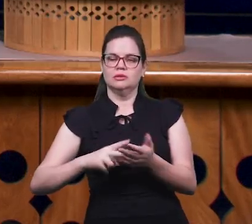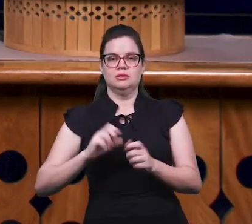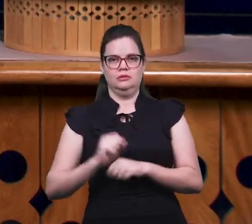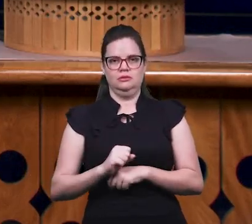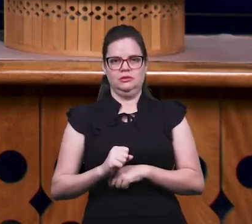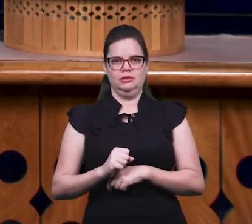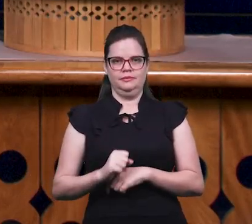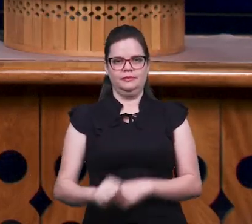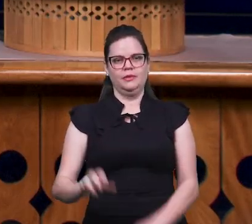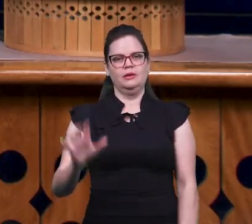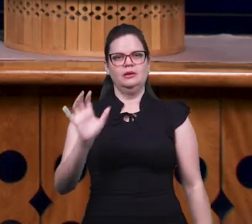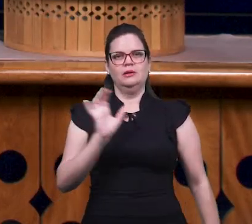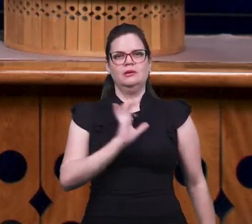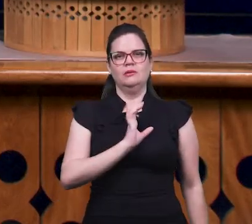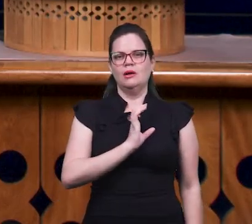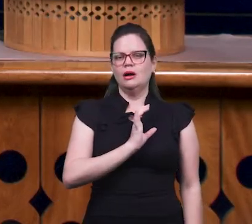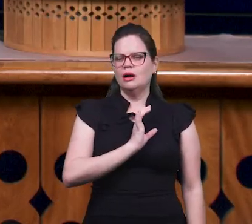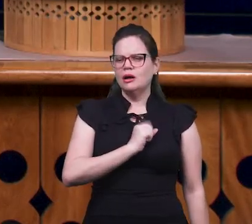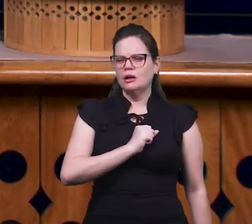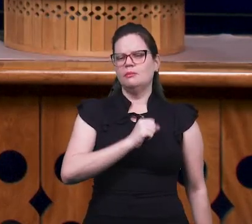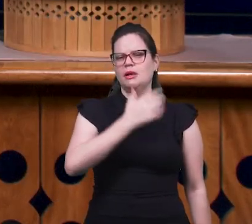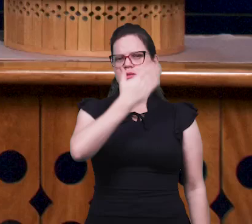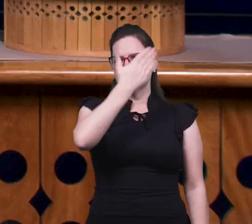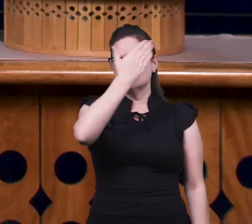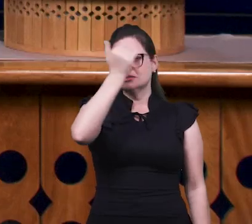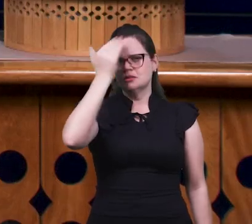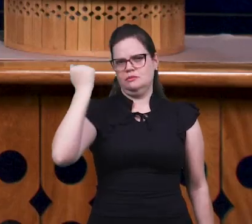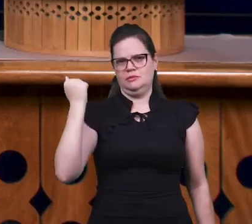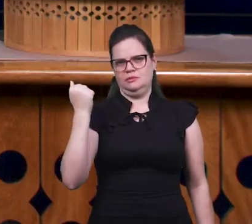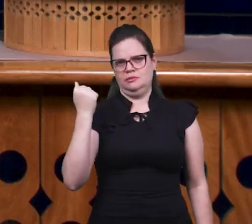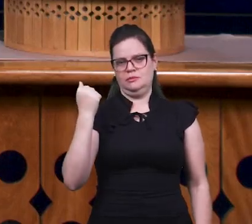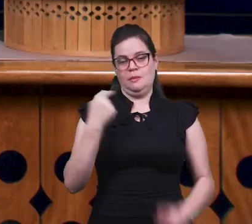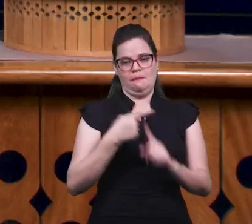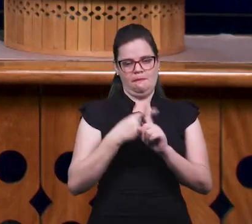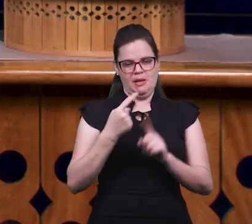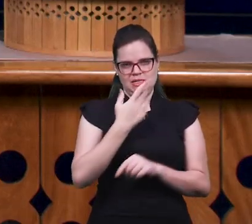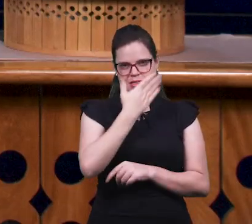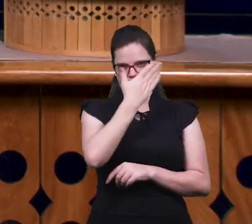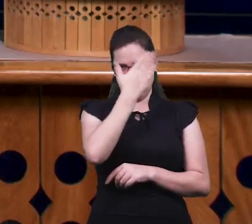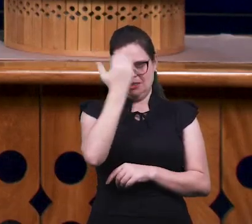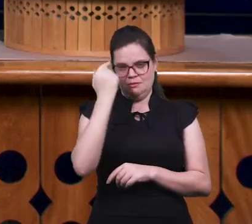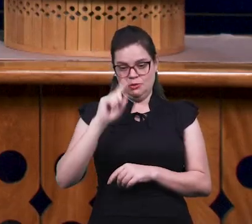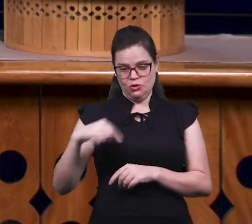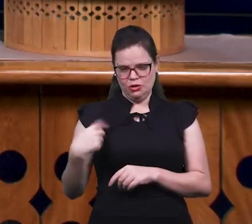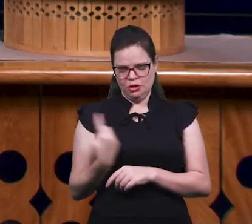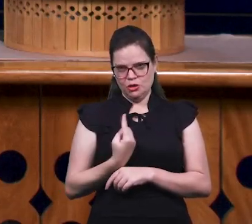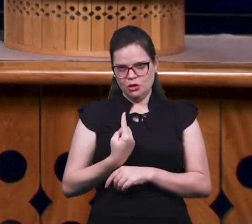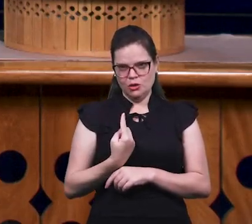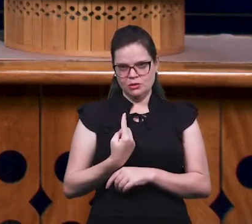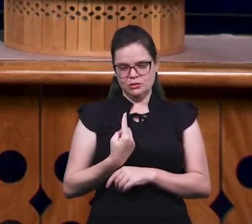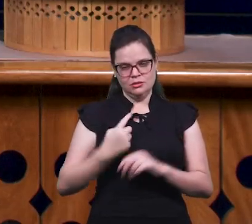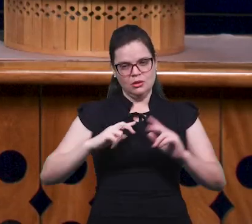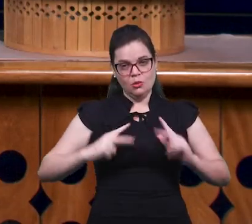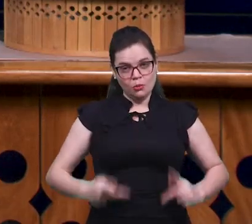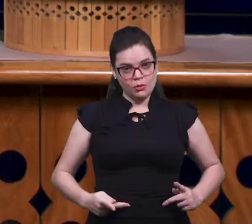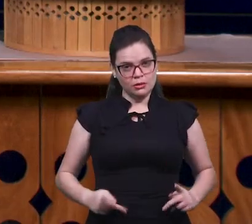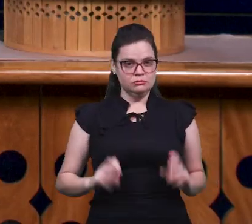filosofia realmente busca a sabedoria. Agora, é importante compreender que a filosofia ela